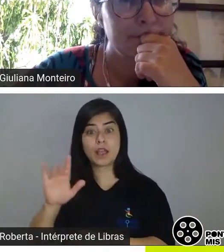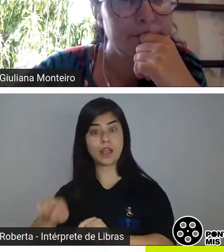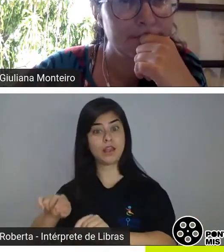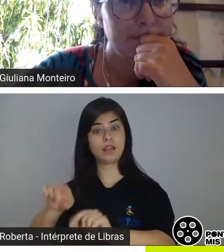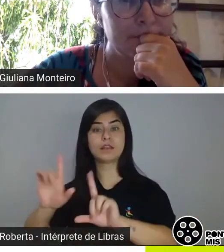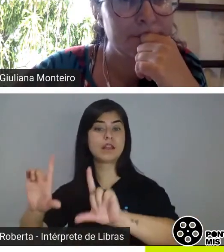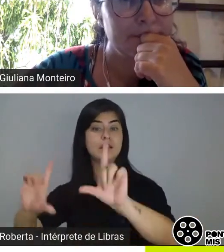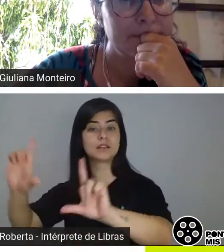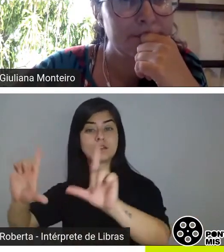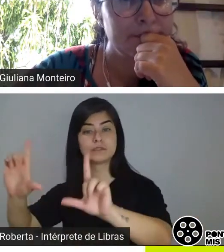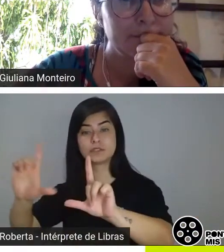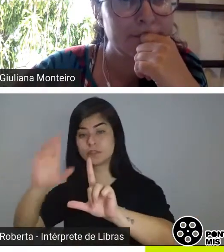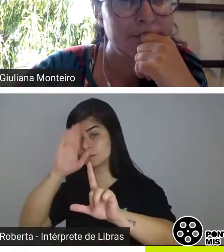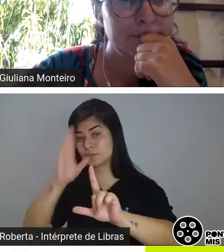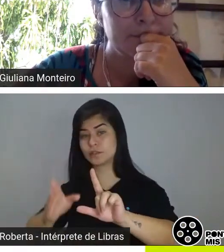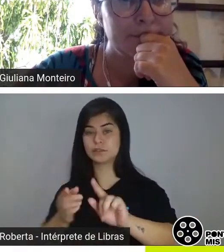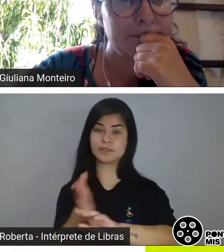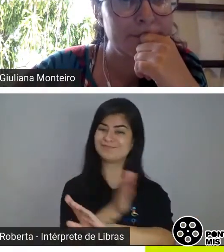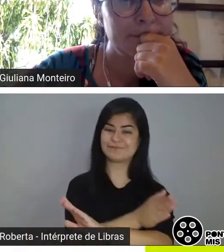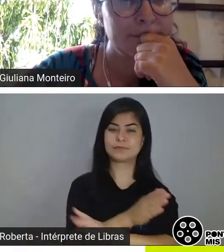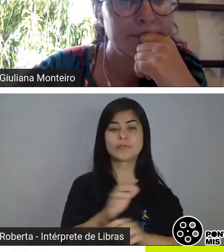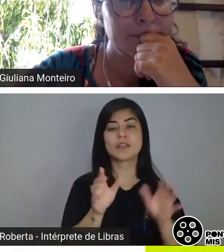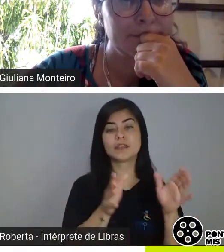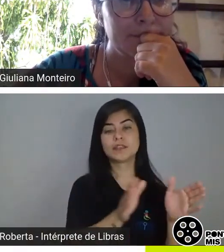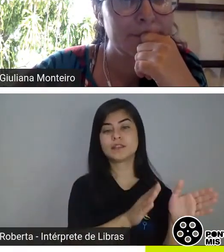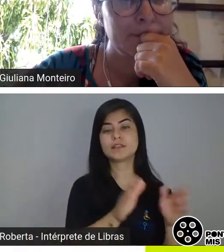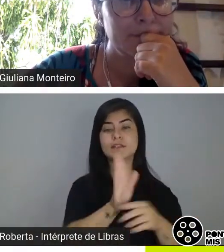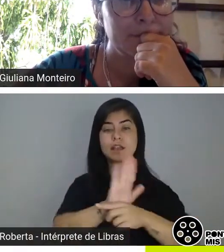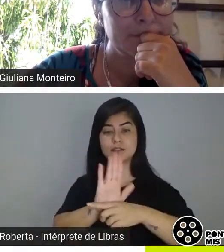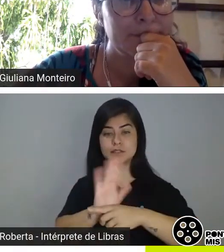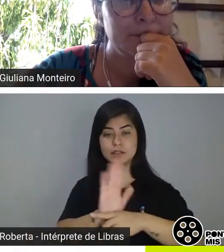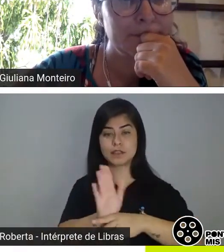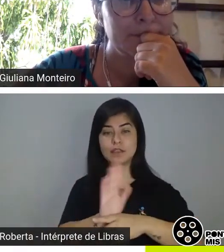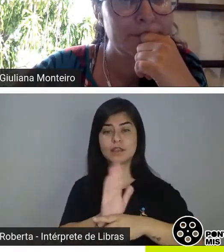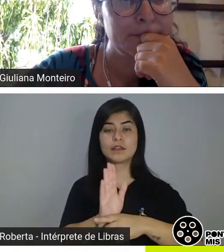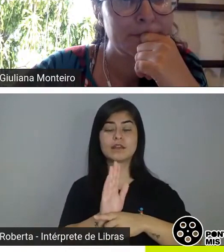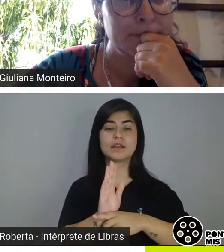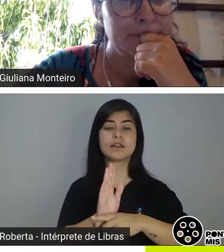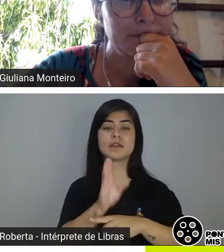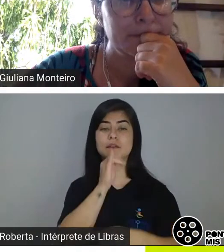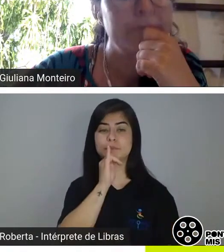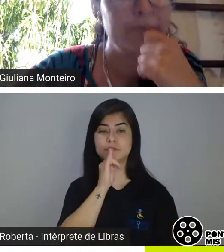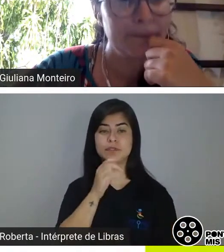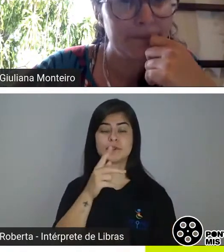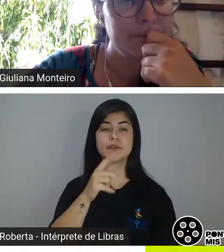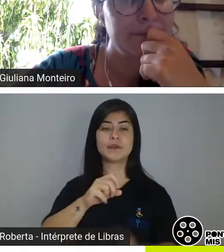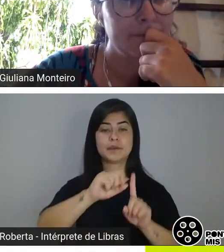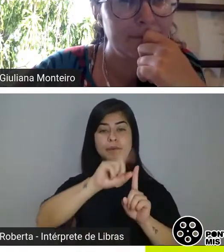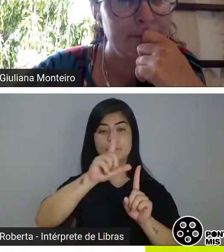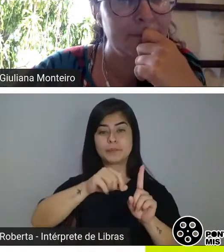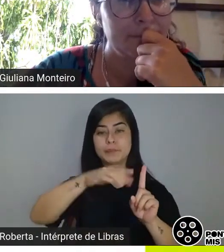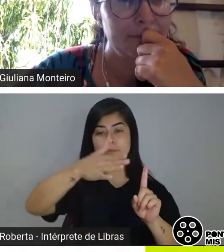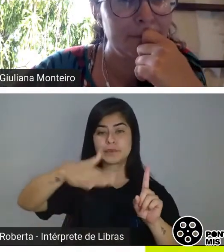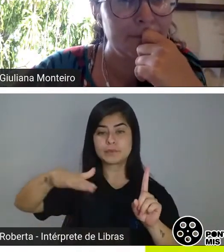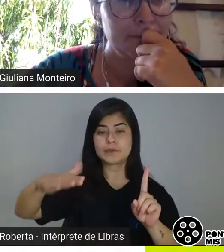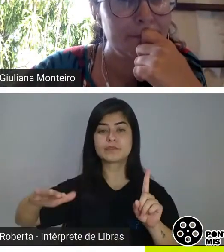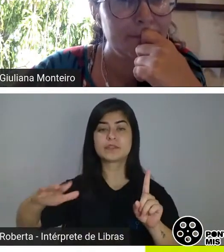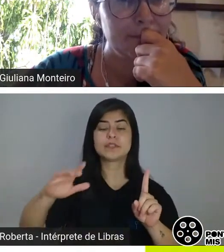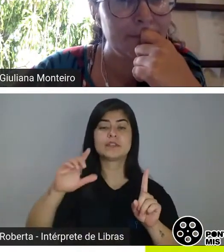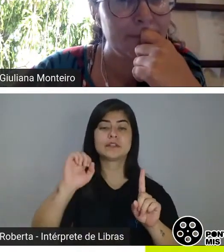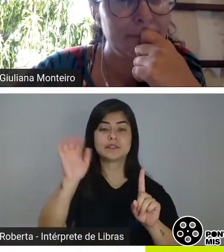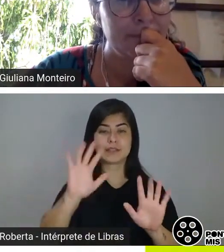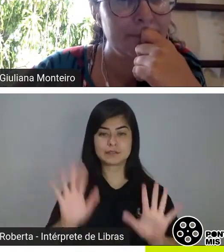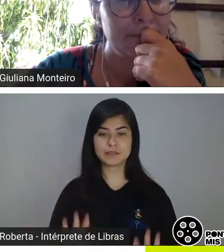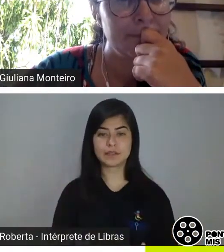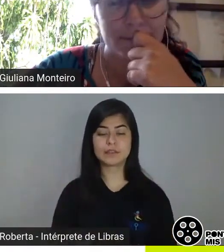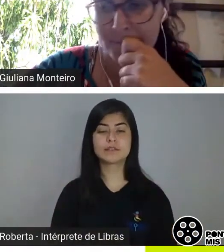na TV, vai direto para a TV. Esse não, esse tem que ser no cinema, tipo Primavera das Neves, que é um documentário sobre uma tradutora. Então, uma